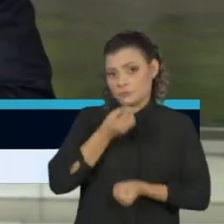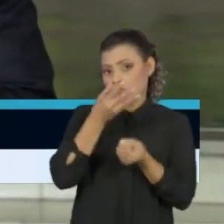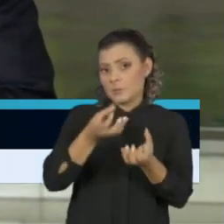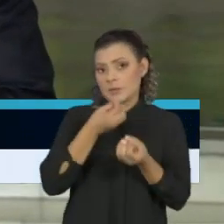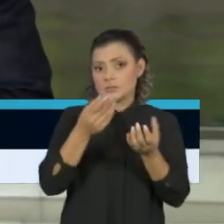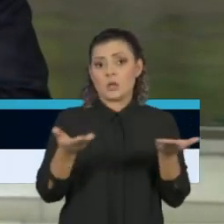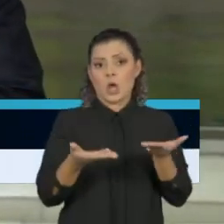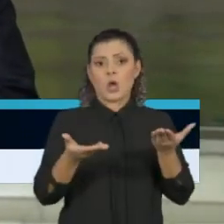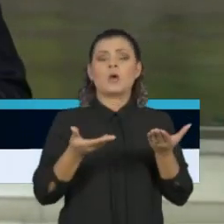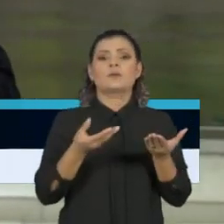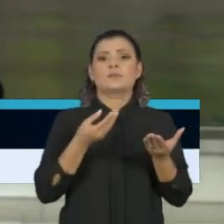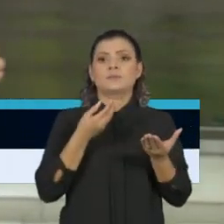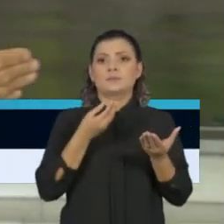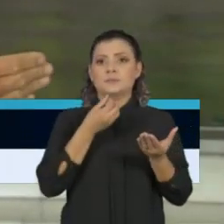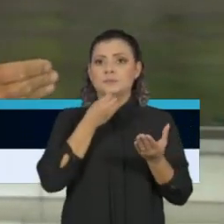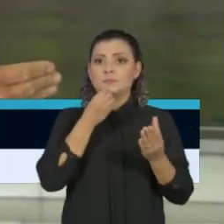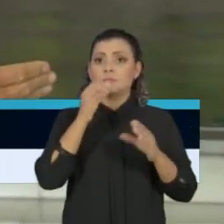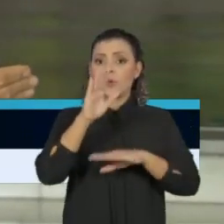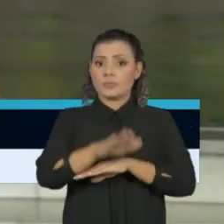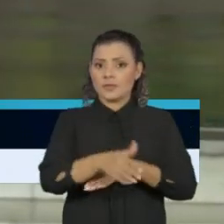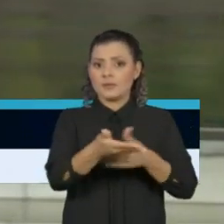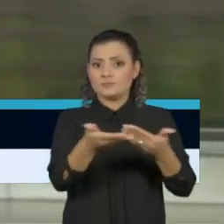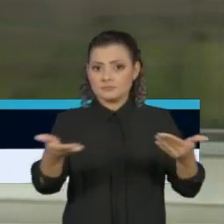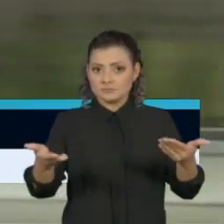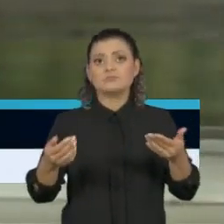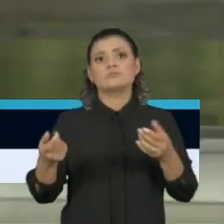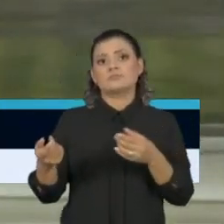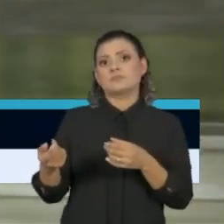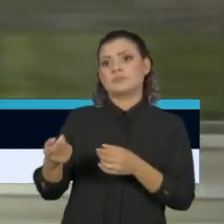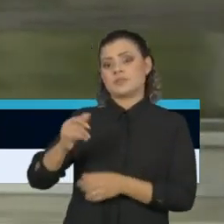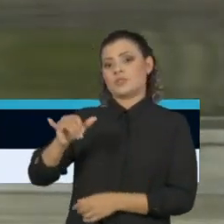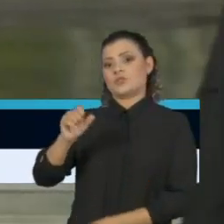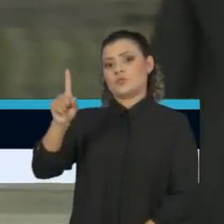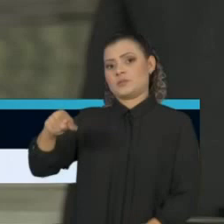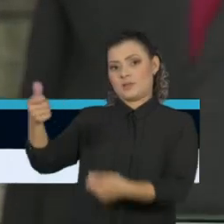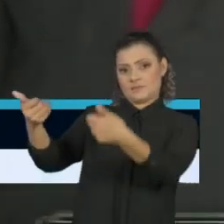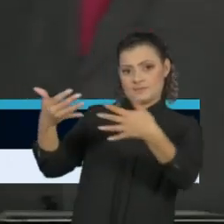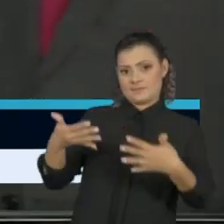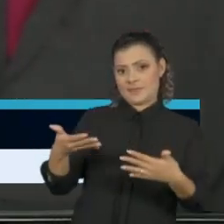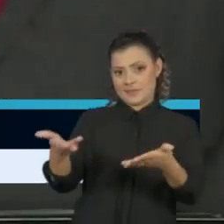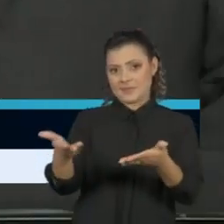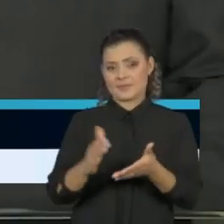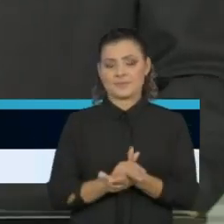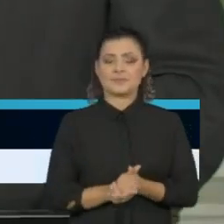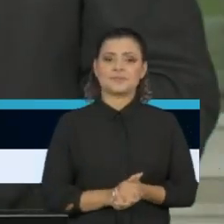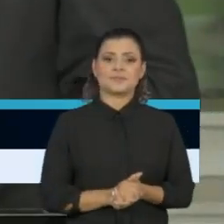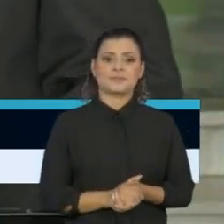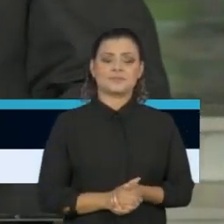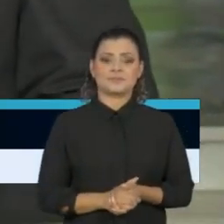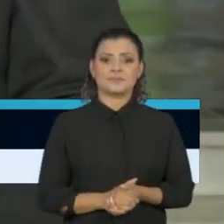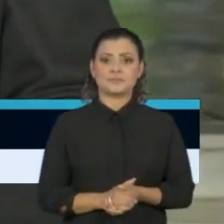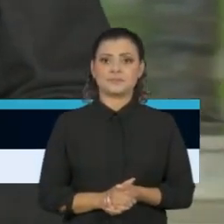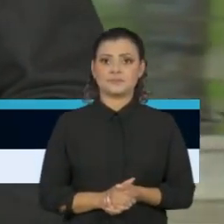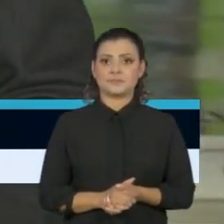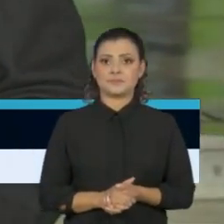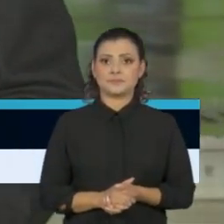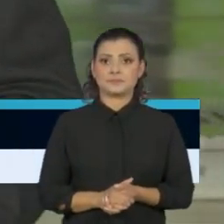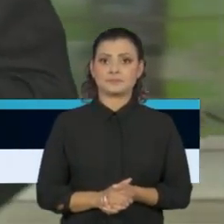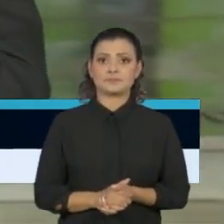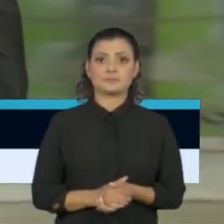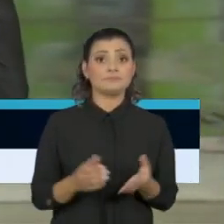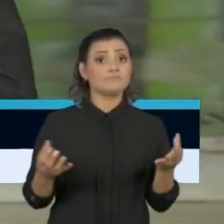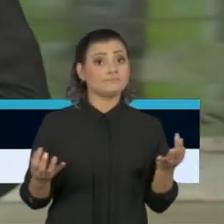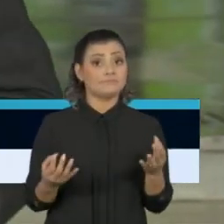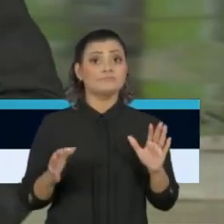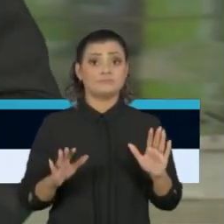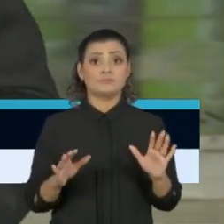informação plenamente atualizada, mas passo ao programa a pergunta da jornalista Priscila da TV Record. Essa informação. Perfeito.